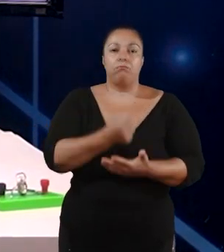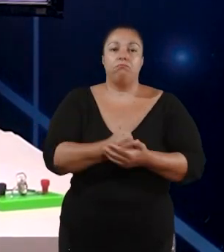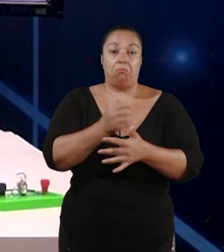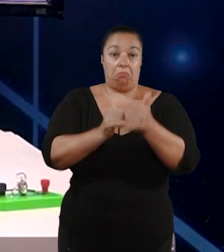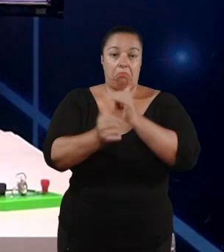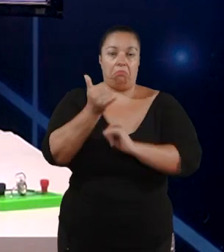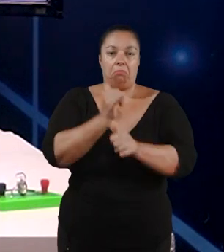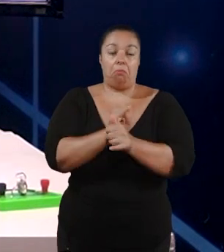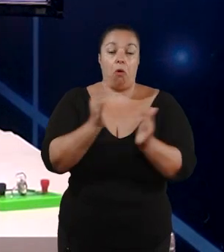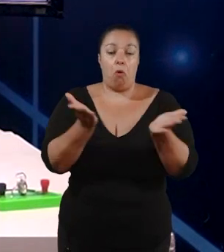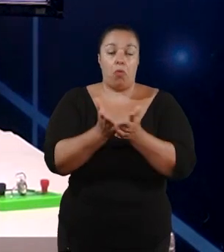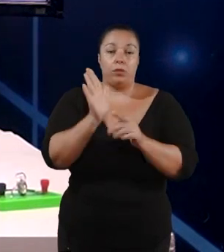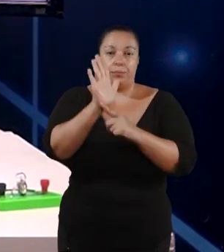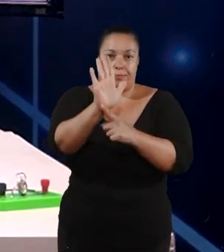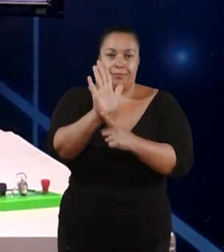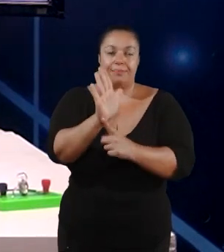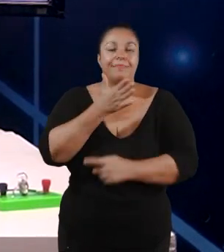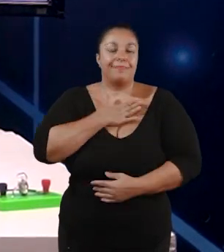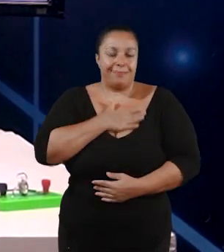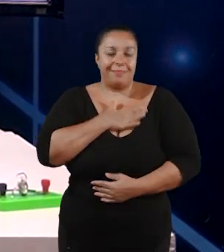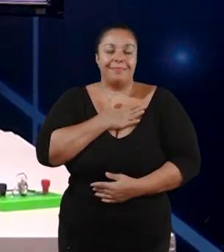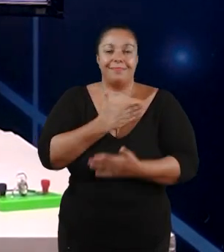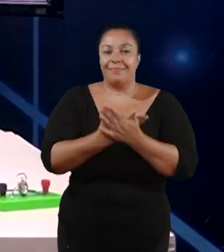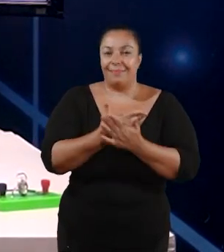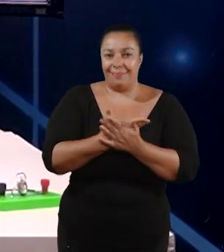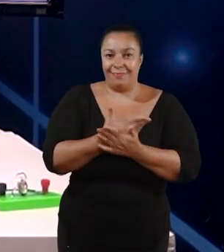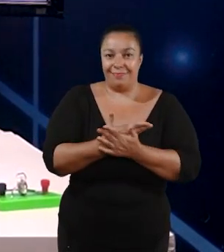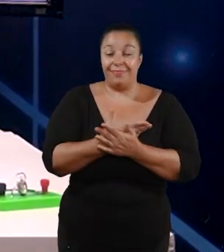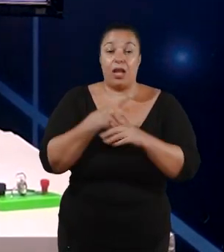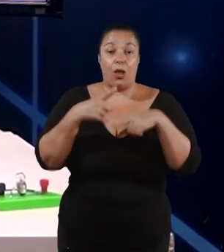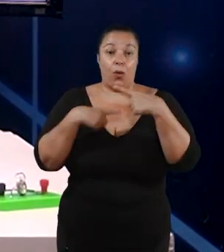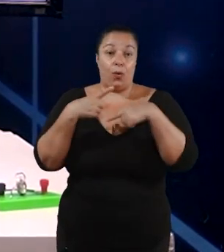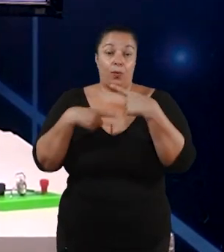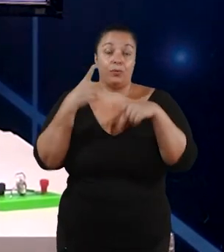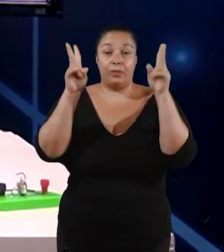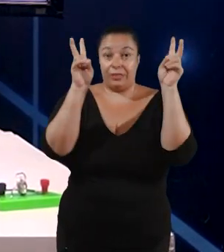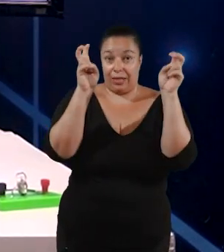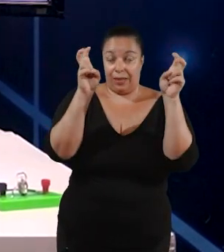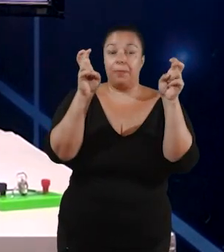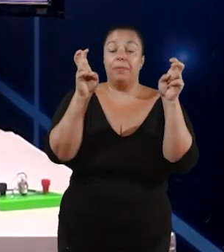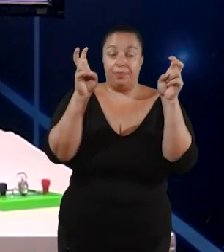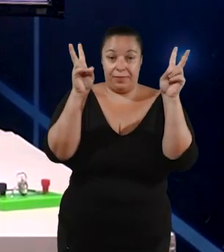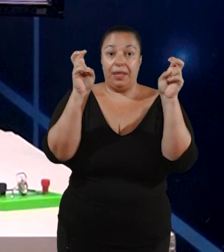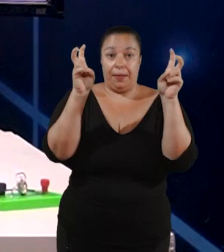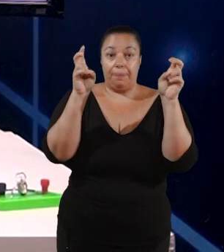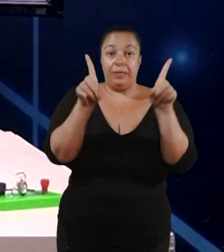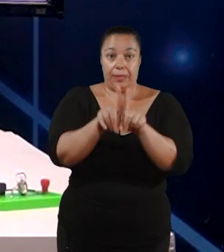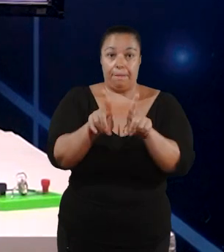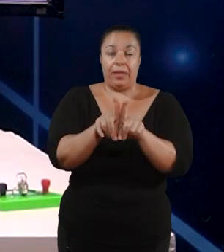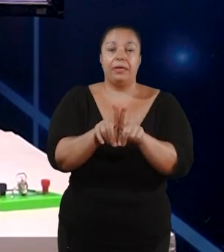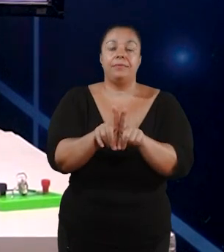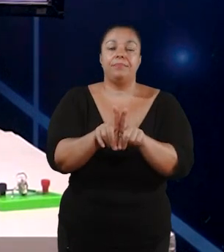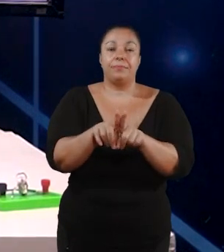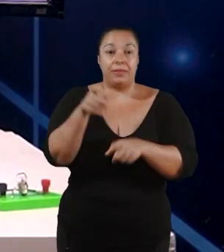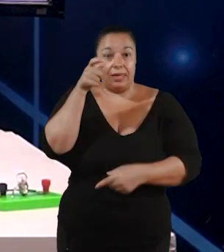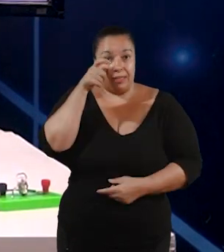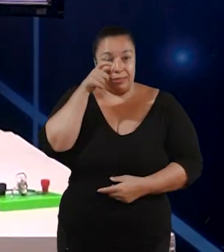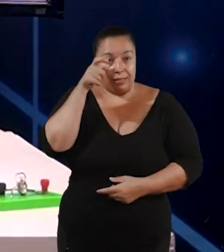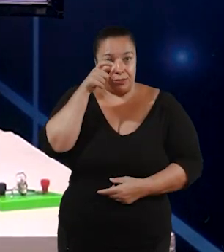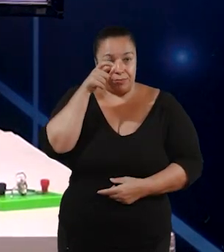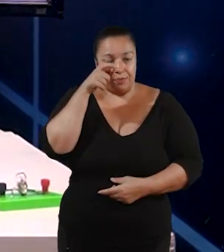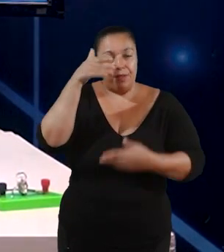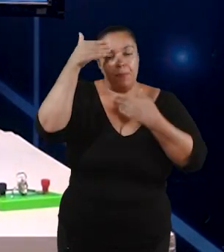para mostrar hoje para vocês. Espero que vocês tenham gostado da aula. Nós vamos continuar com esse assunto. Vão ter muita coisa interessante para vocês, tá bom?